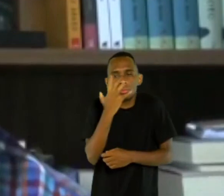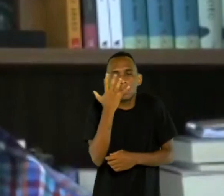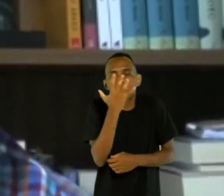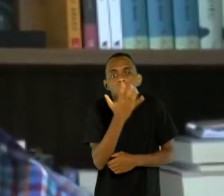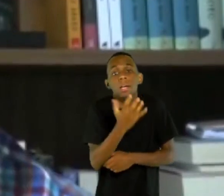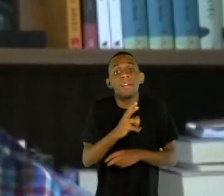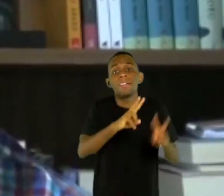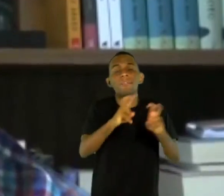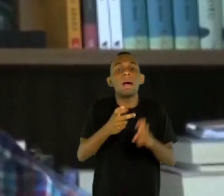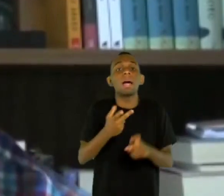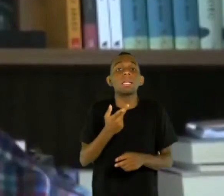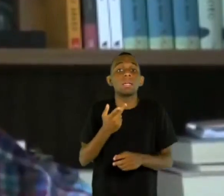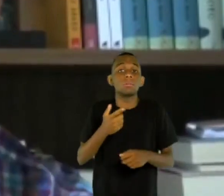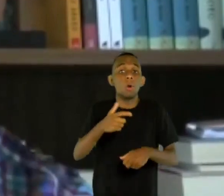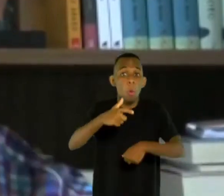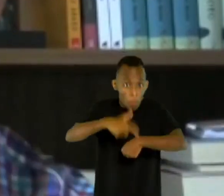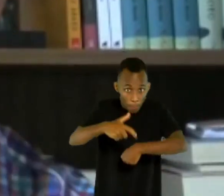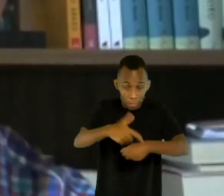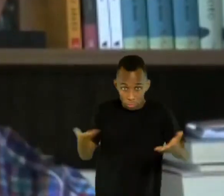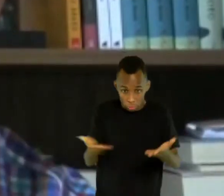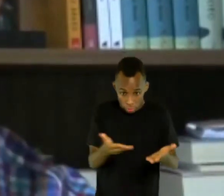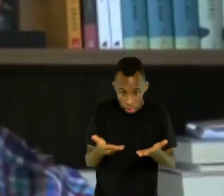deste momento, do presente.